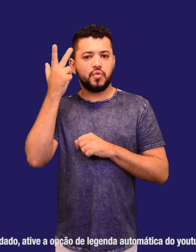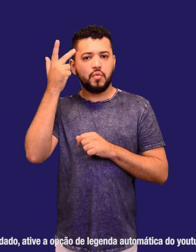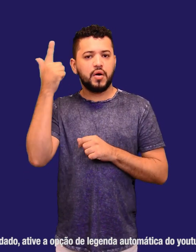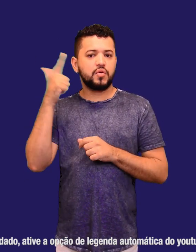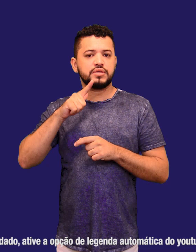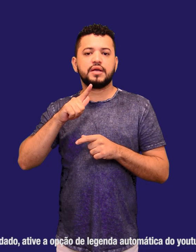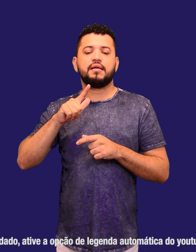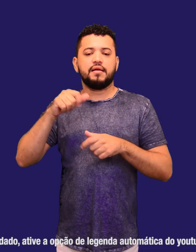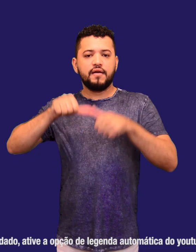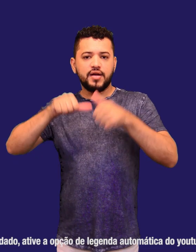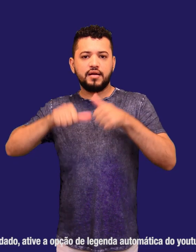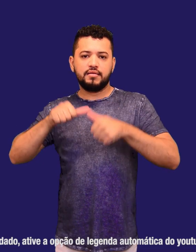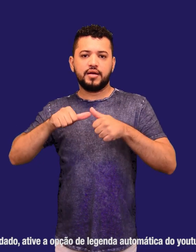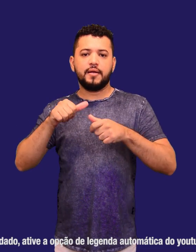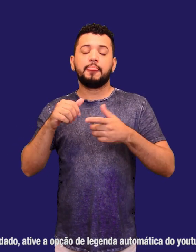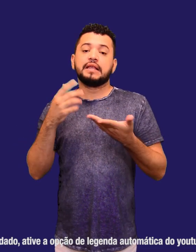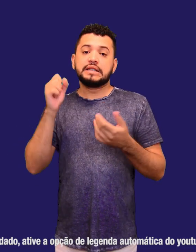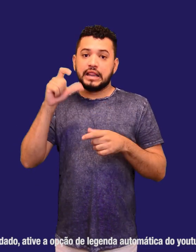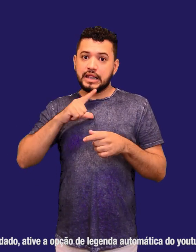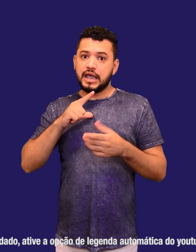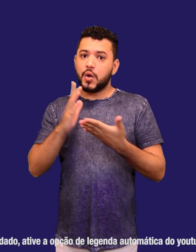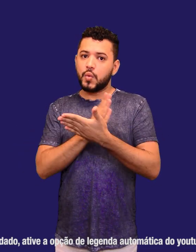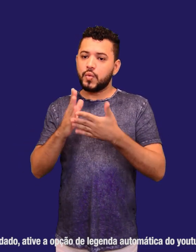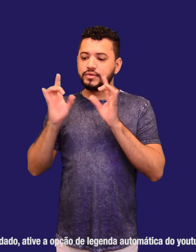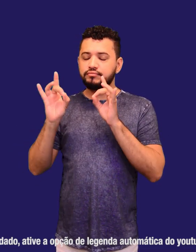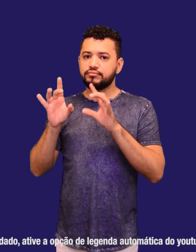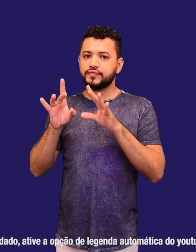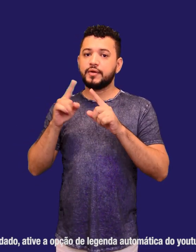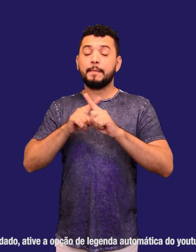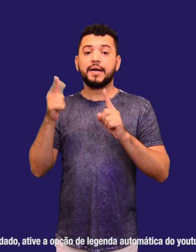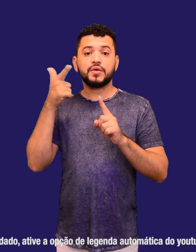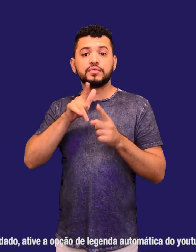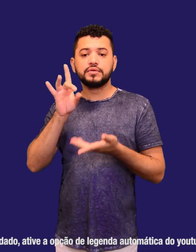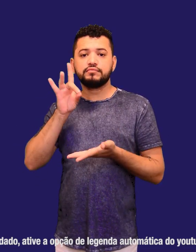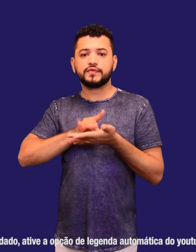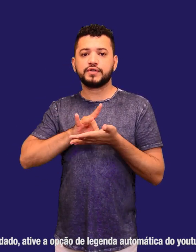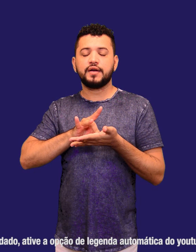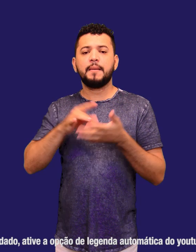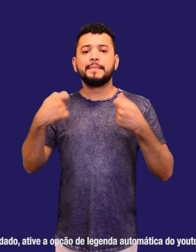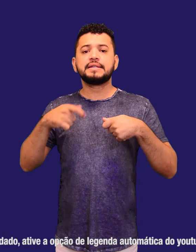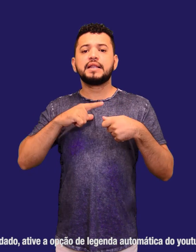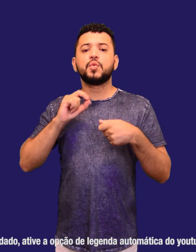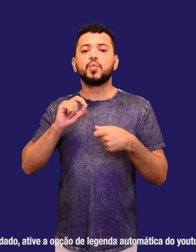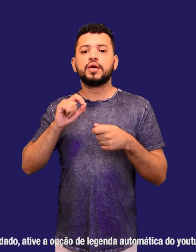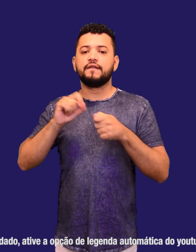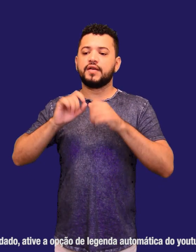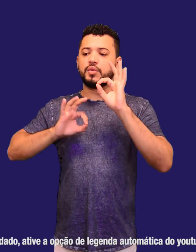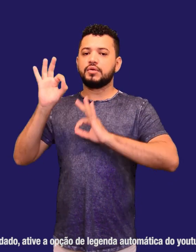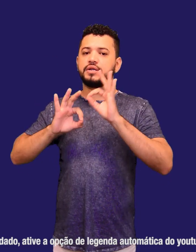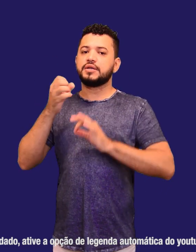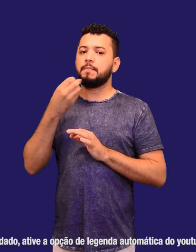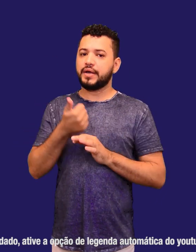candidato. Lógico que este processo vai ter as suas particularidades. E para que seja efetivo, precisa também ser bem elaborado.